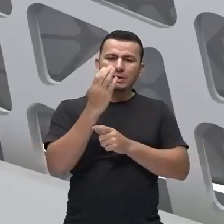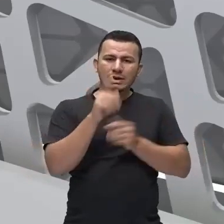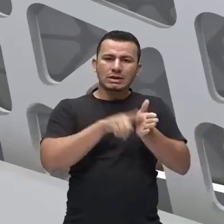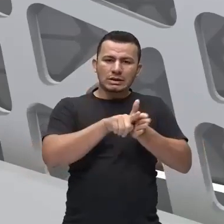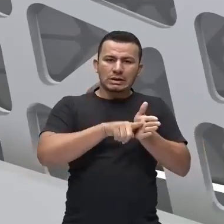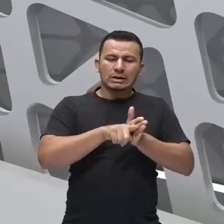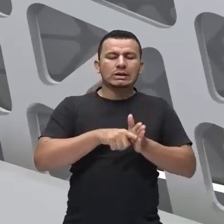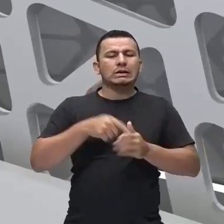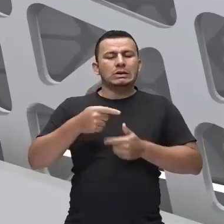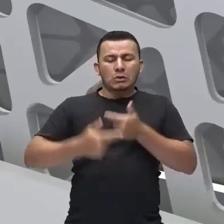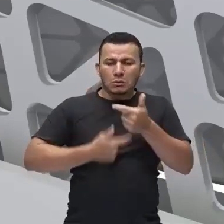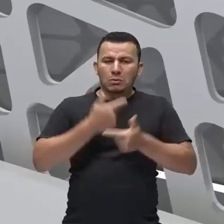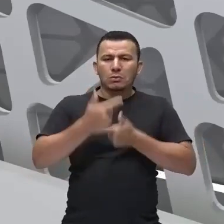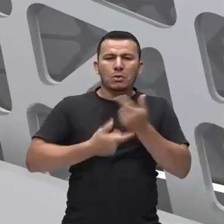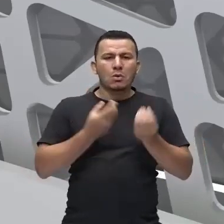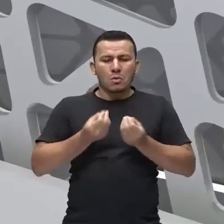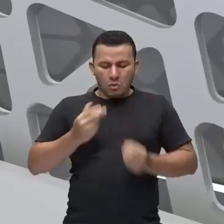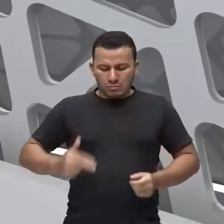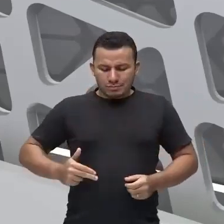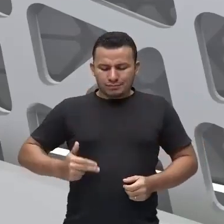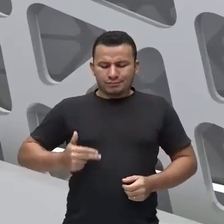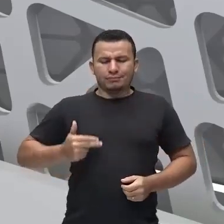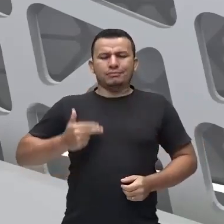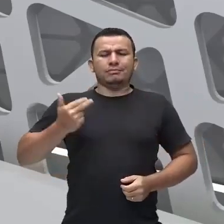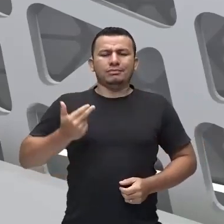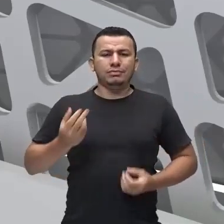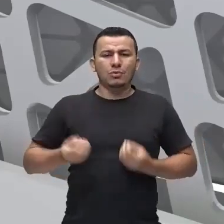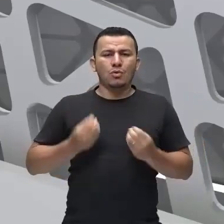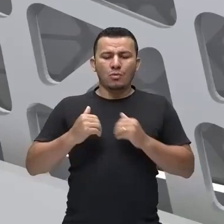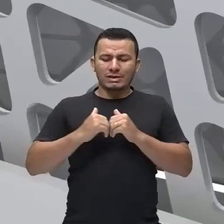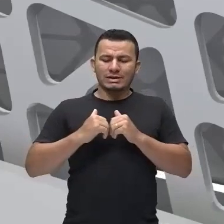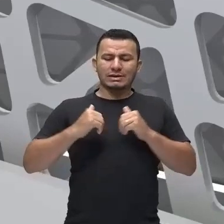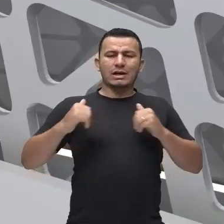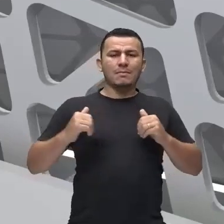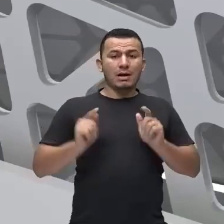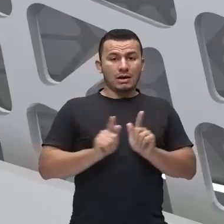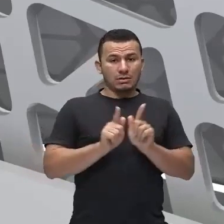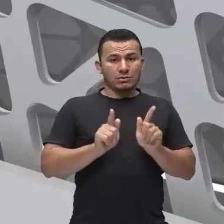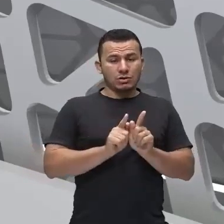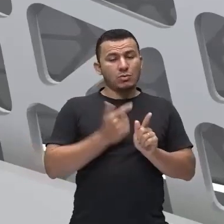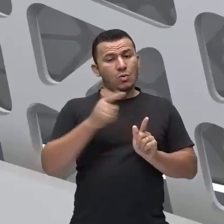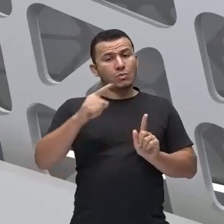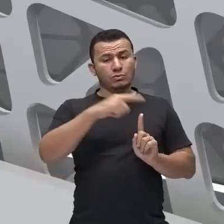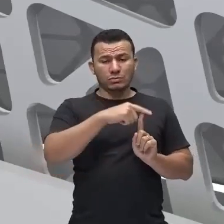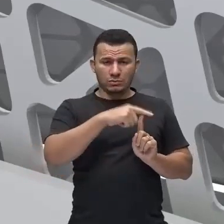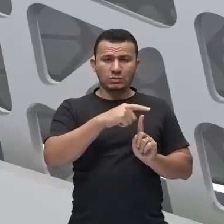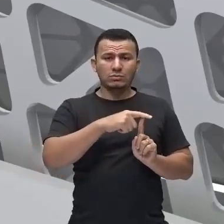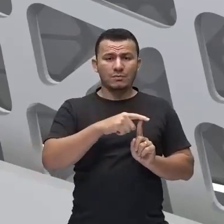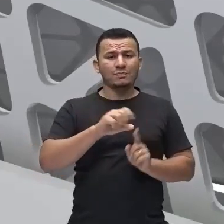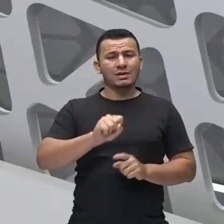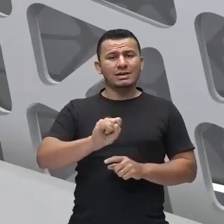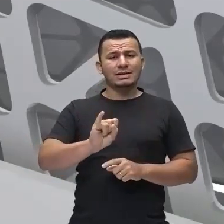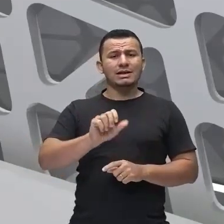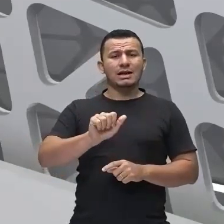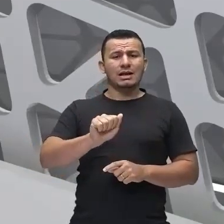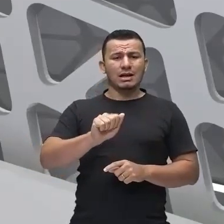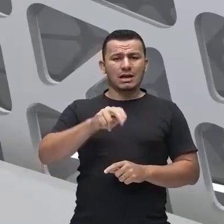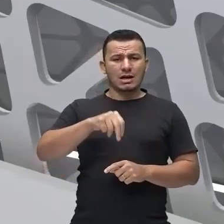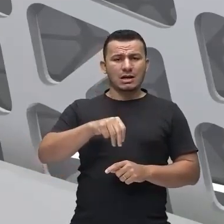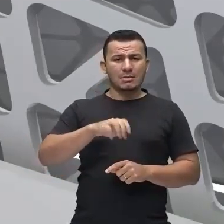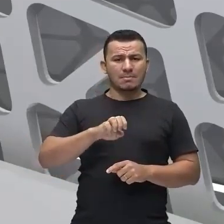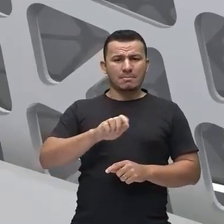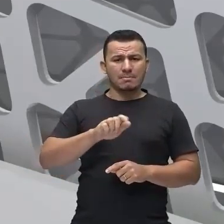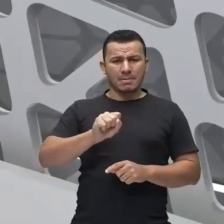né, trabalhando para ver como é que vai ser feita essa divisão dos gêmeos siameses, tá? E temos sucesso nessa